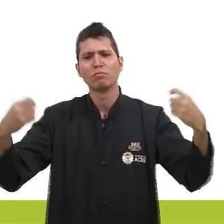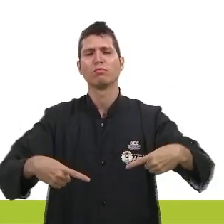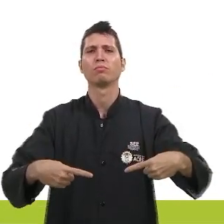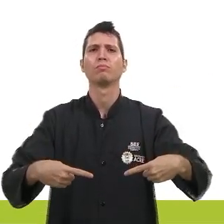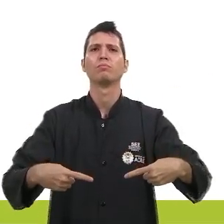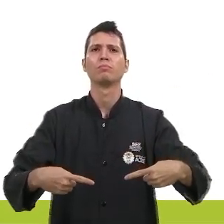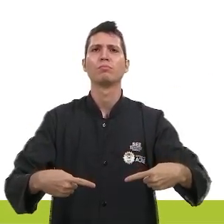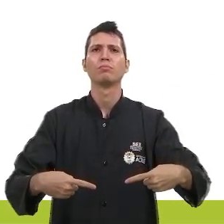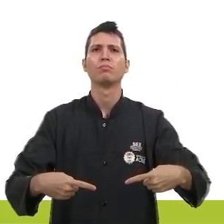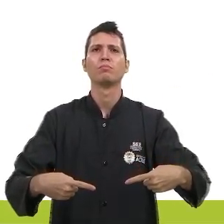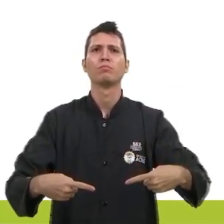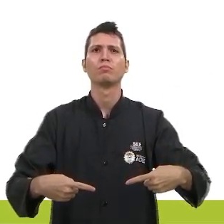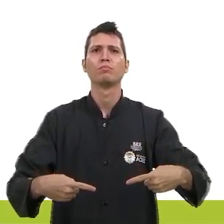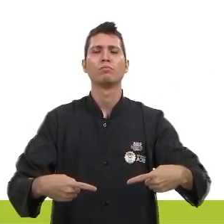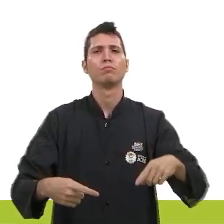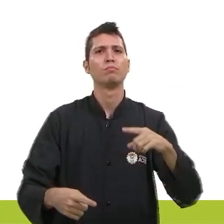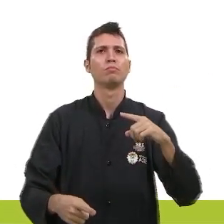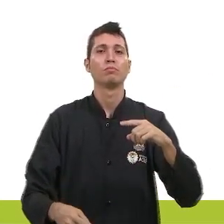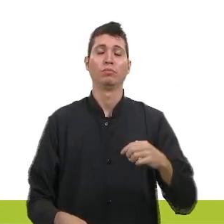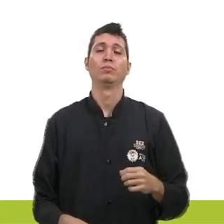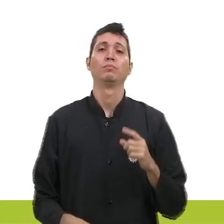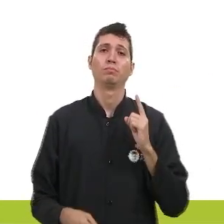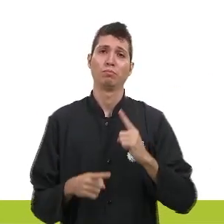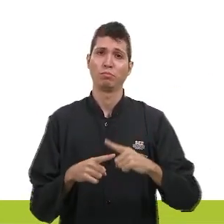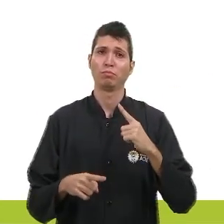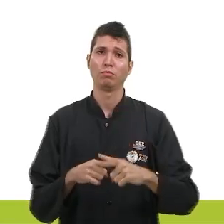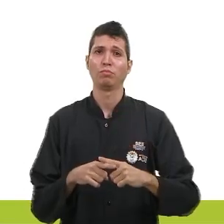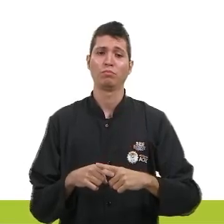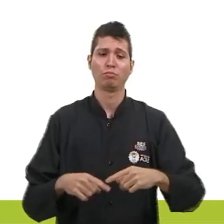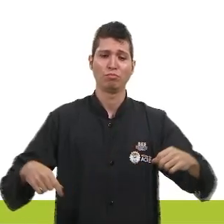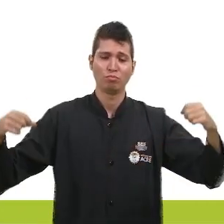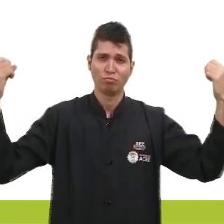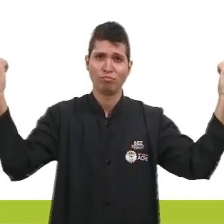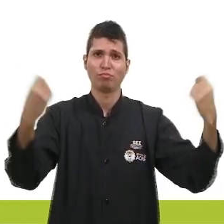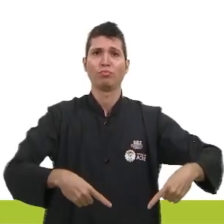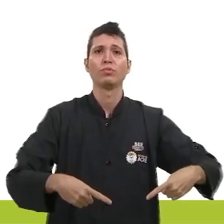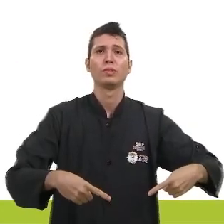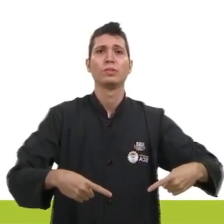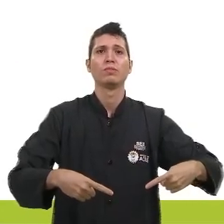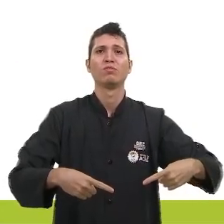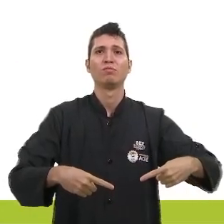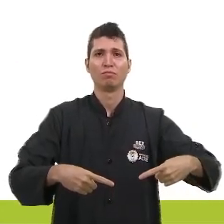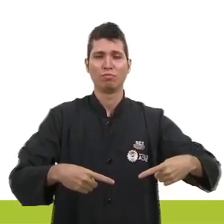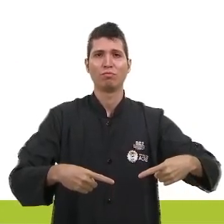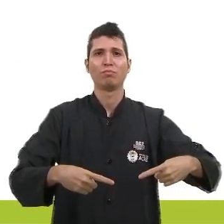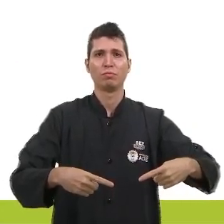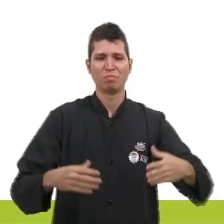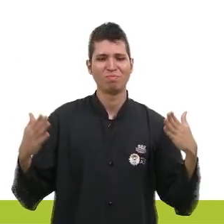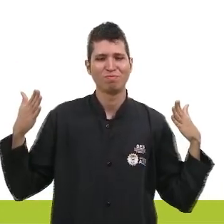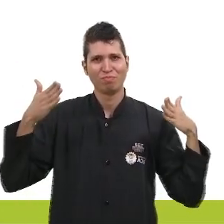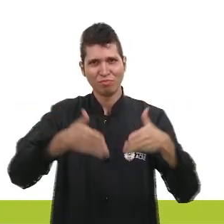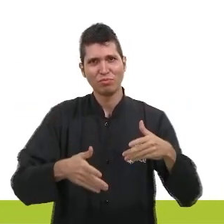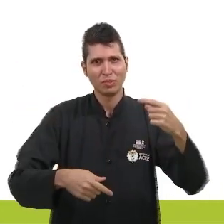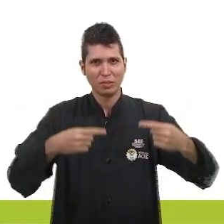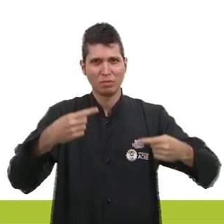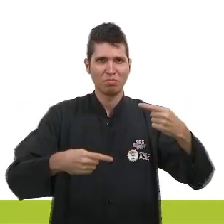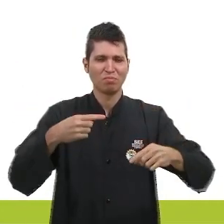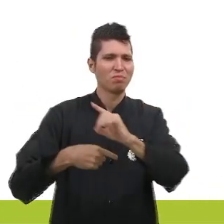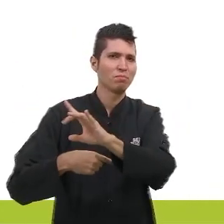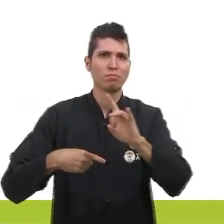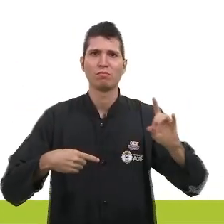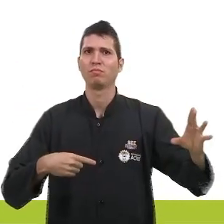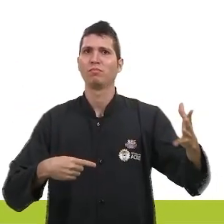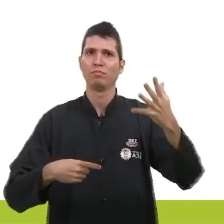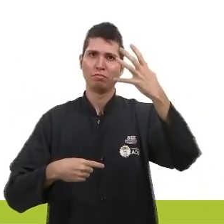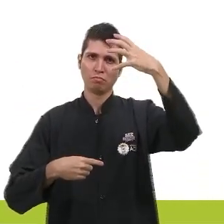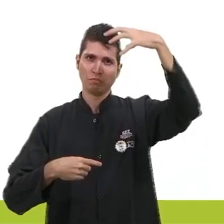Aí nós temos disputas políticas, galera, territoriais. Ou seja, cada rei e rainha desse aqui cresceram o olho, né? E quiseram